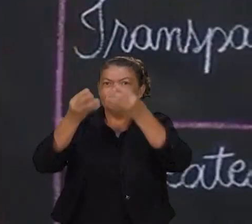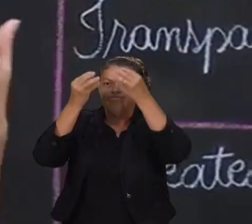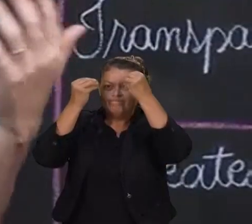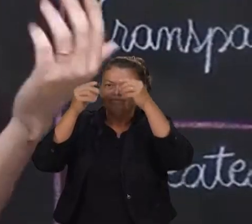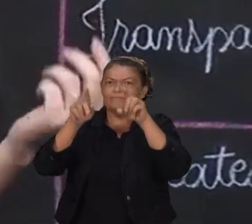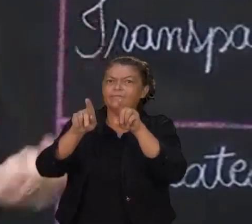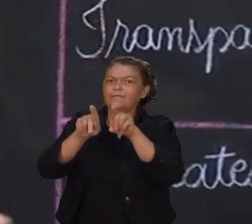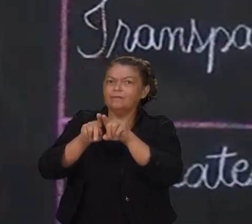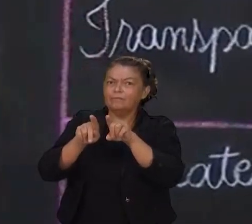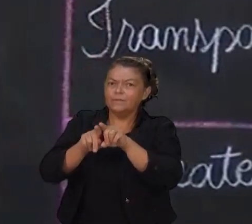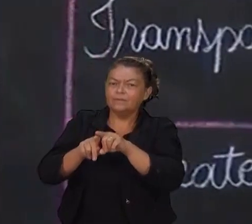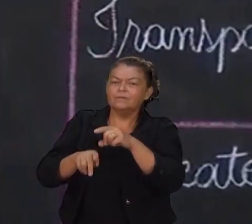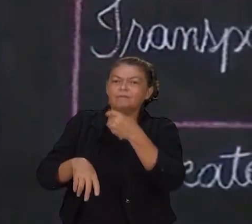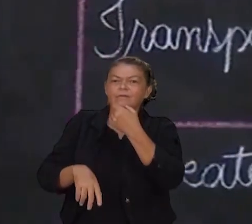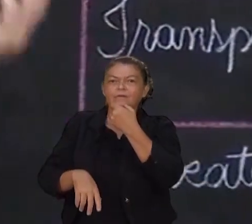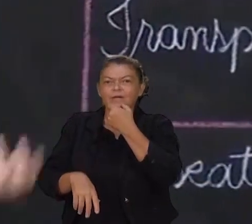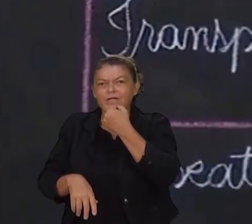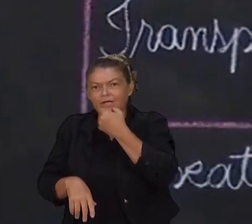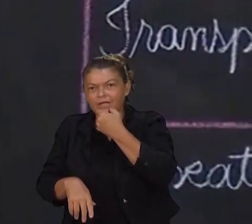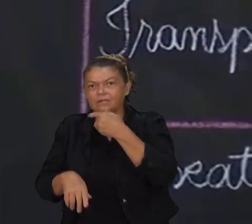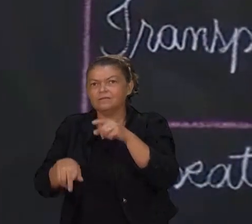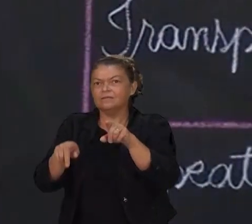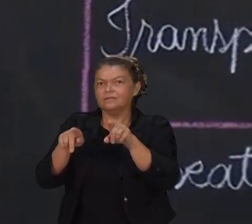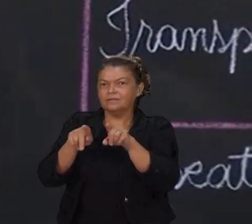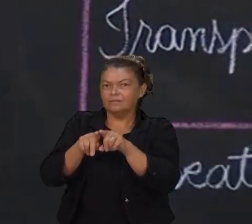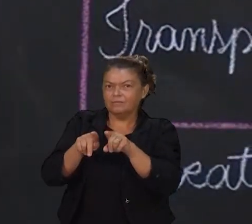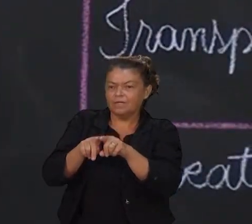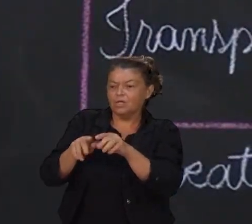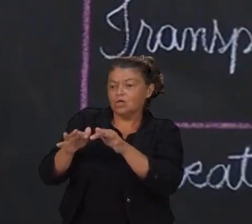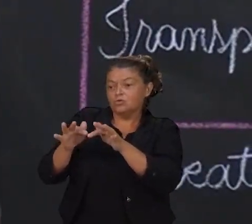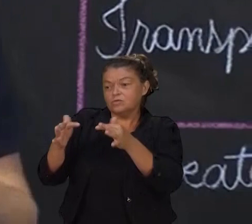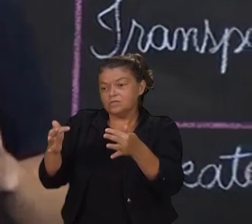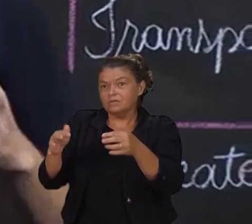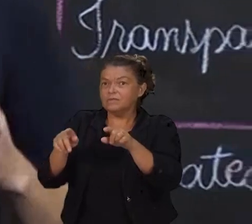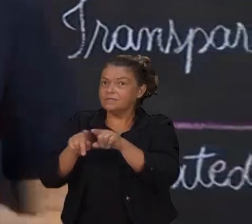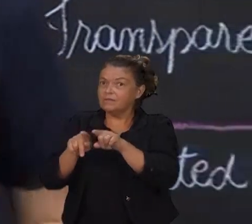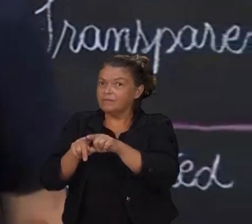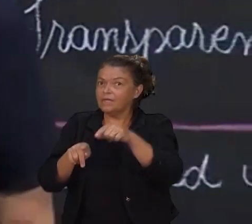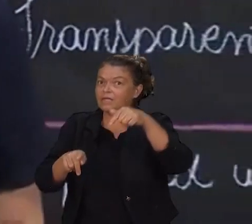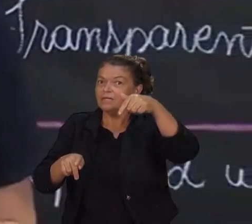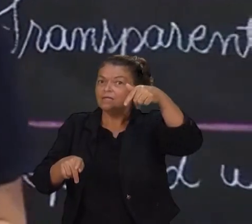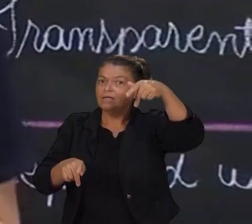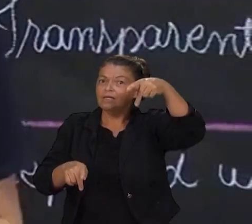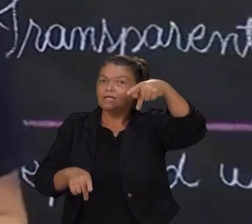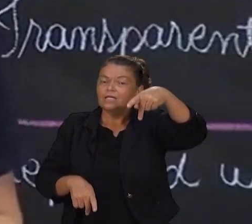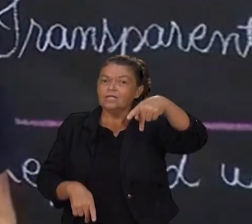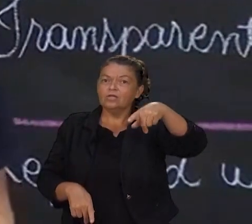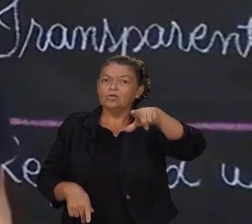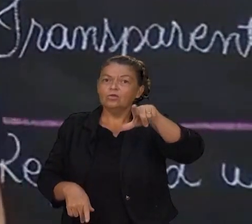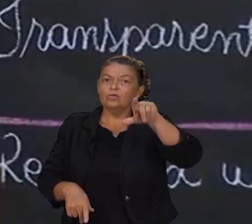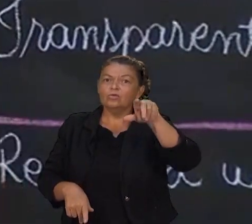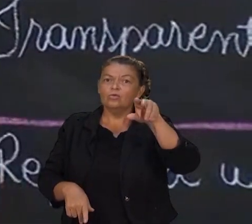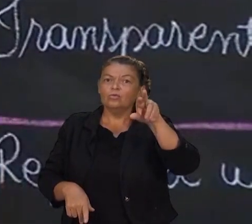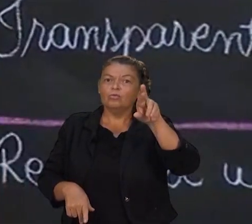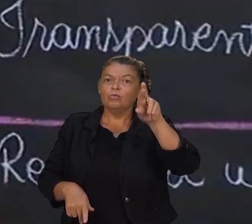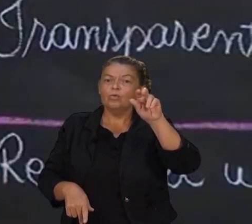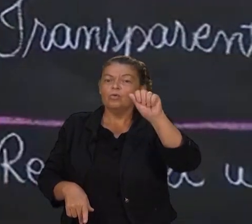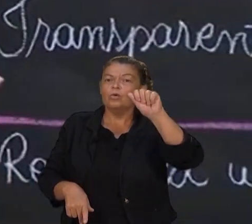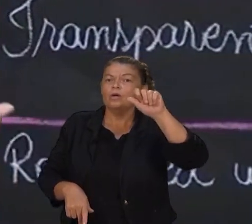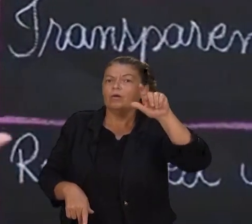leitura, reading strategy, no plural, strategies. Vamos lá, o importante é